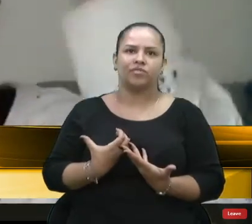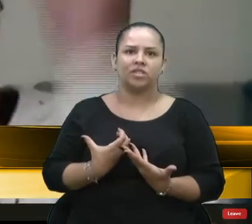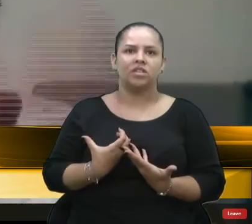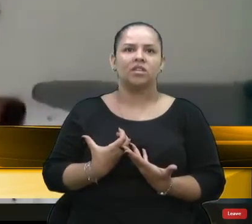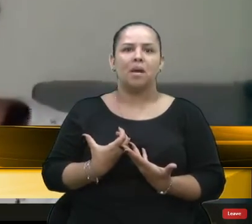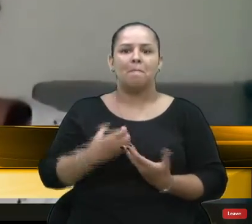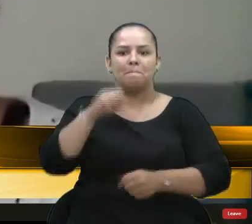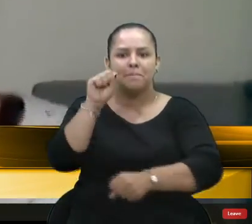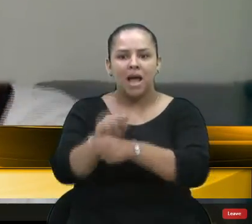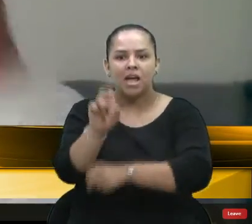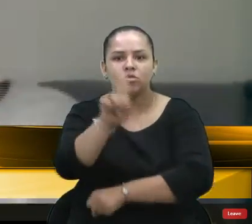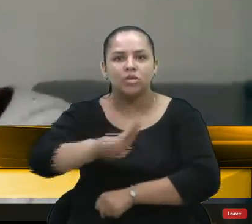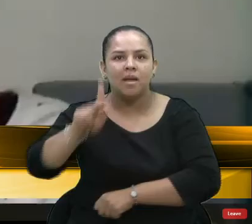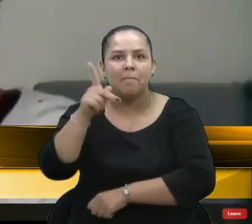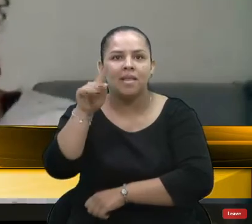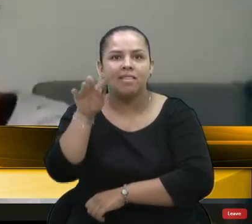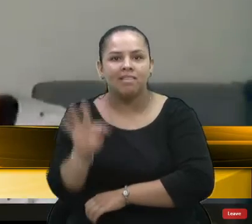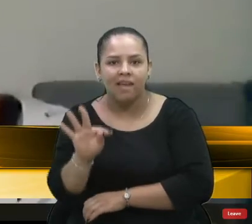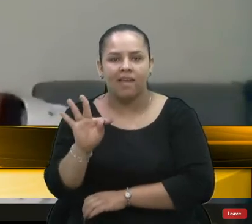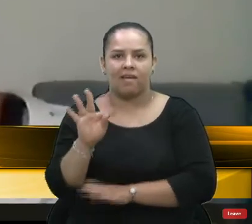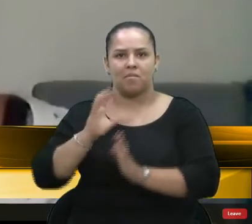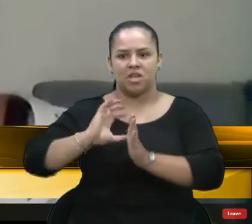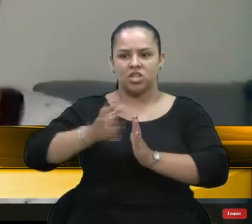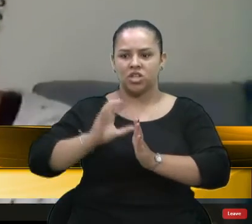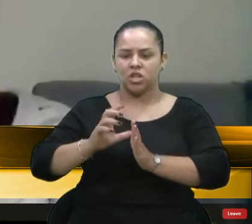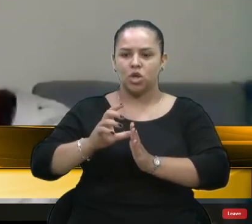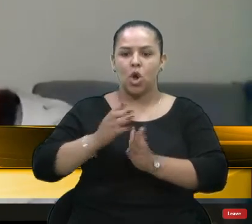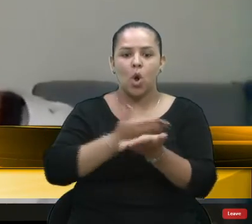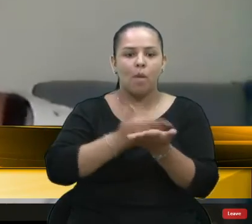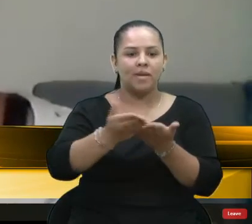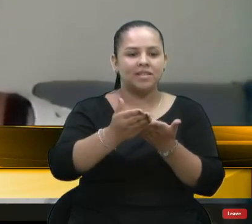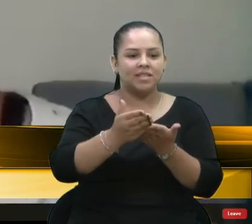usar o PT como desculpa e comecem a cobrar de quem está lá na